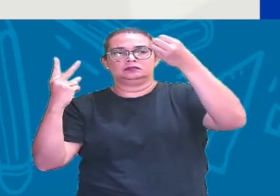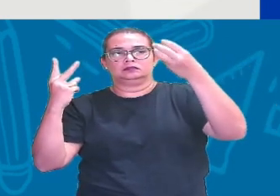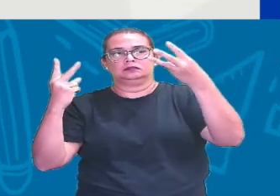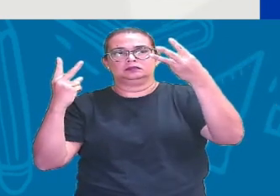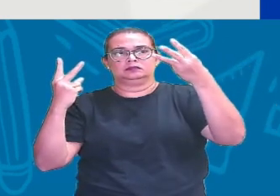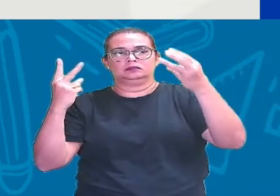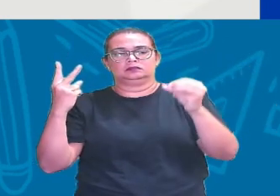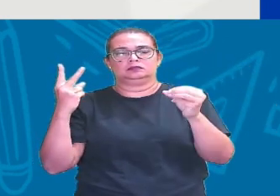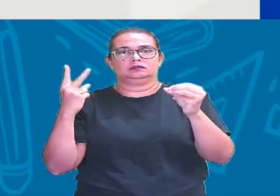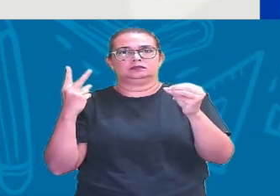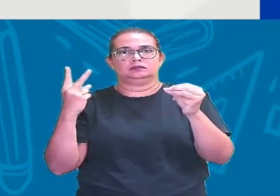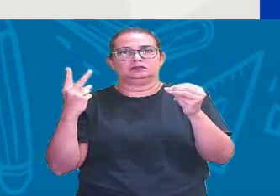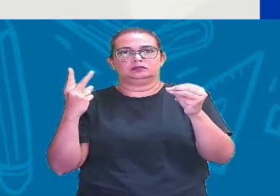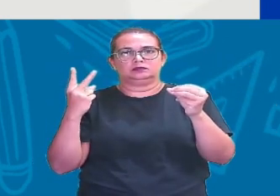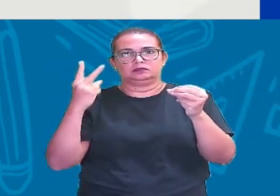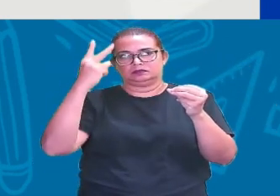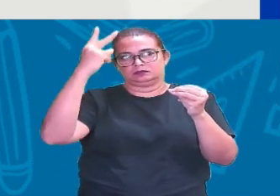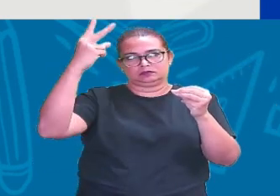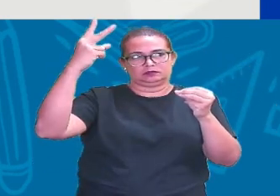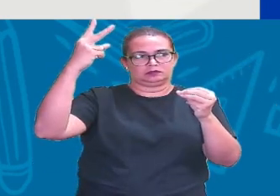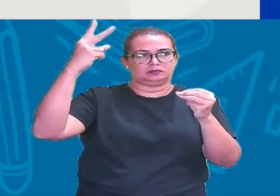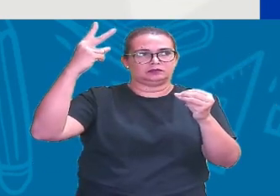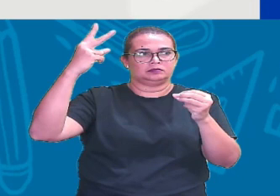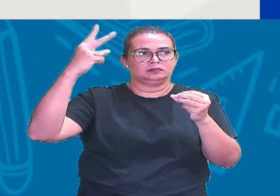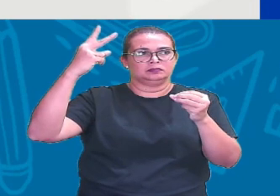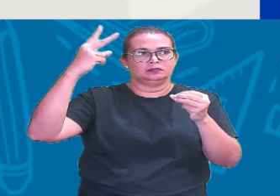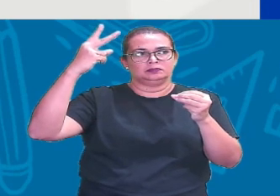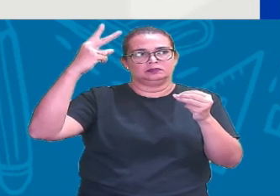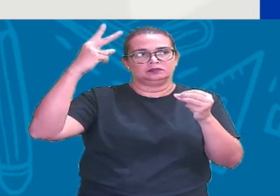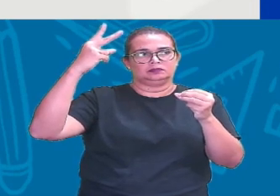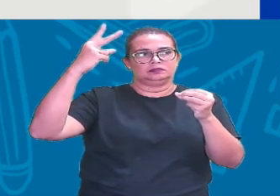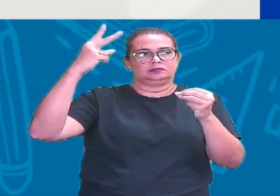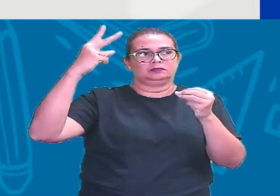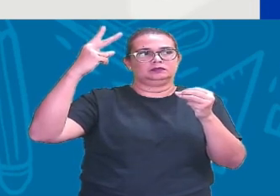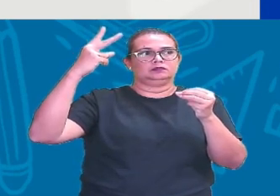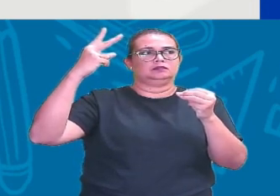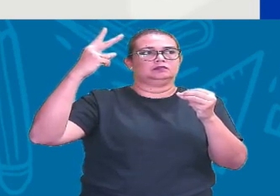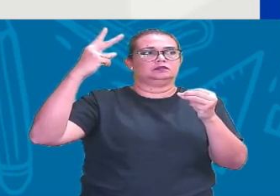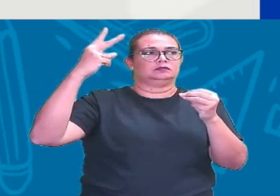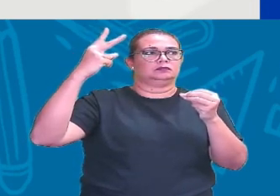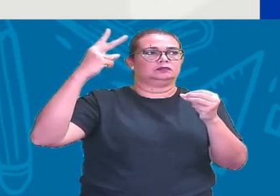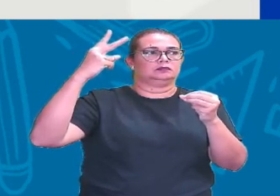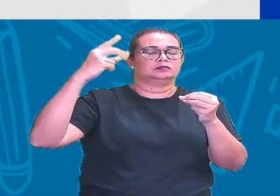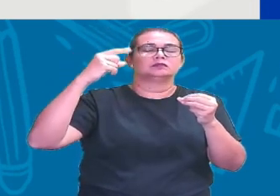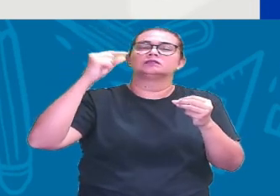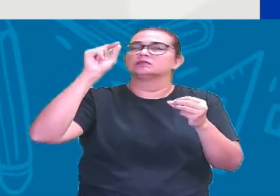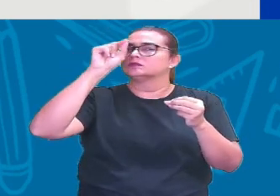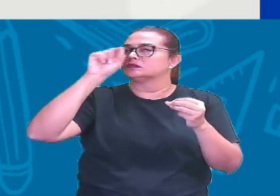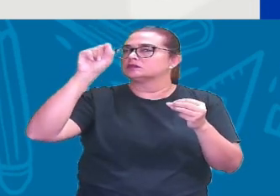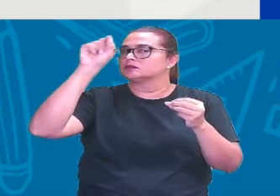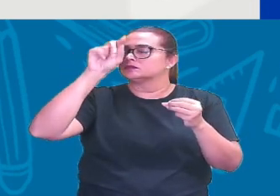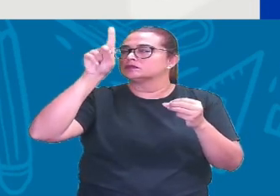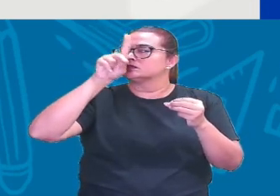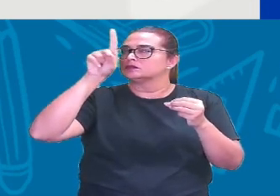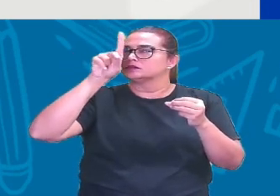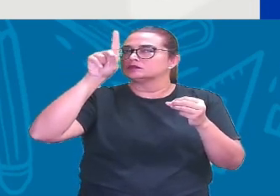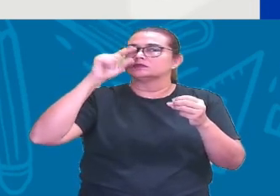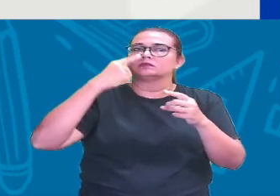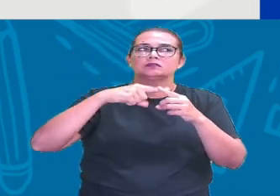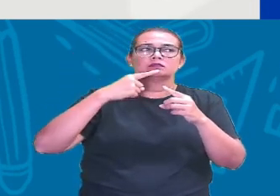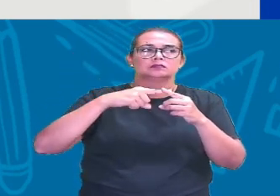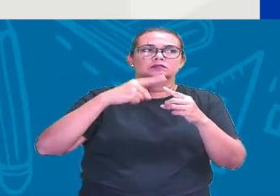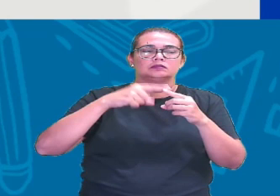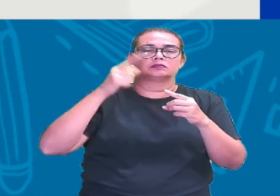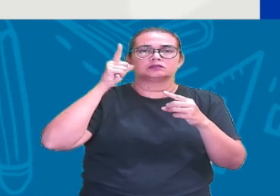é 30. Então, olha esse 2 aí, ele mais escurinho na divisão. Por quê? Porque ele